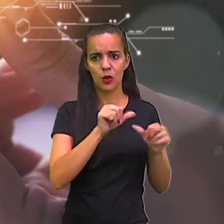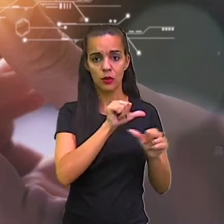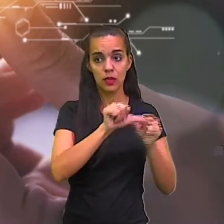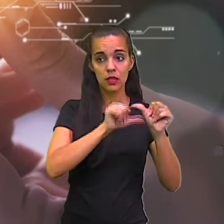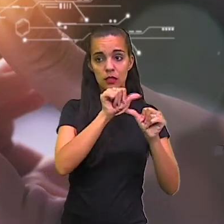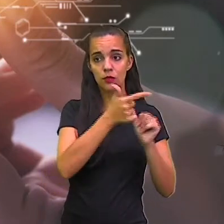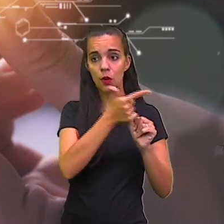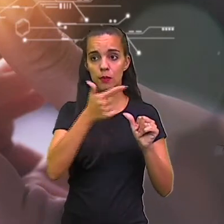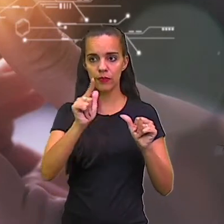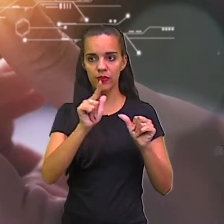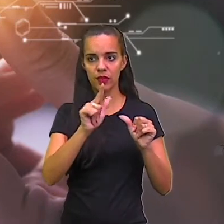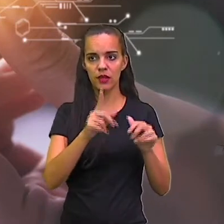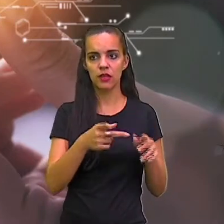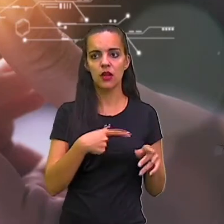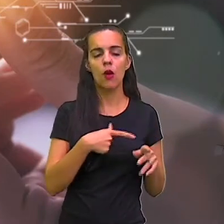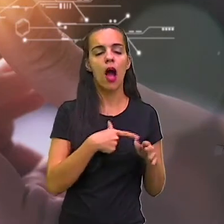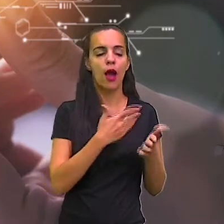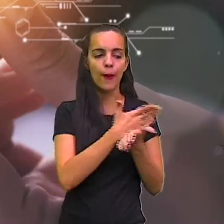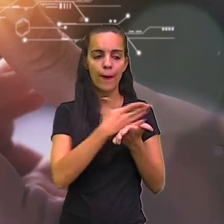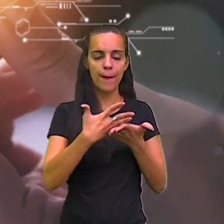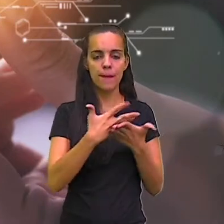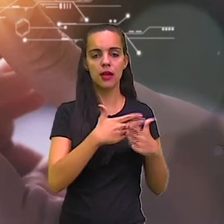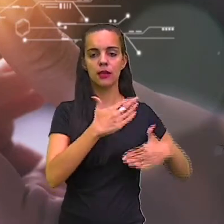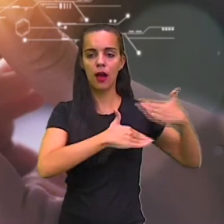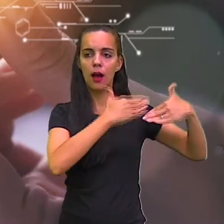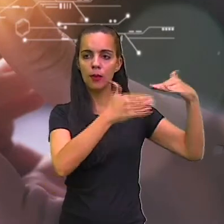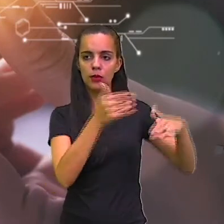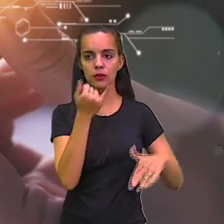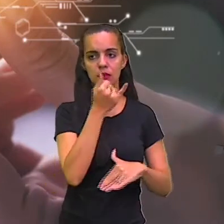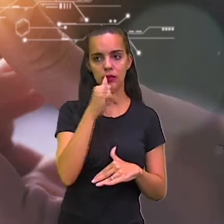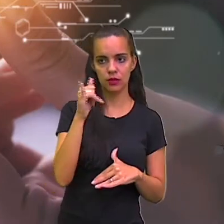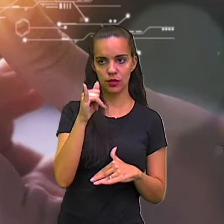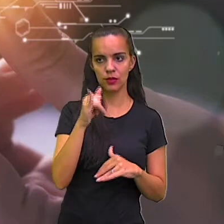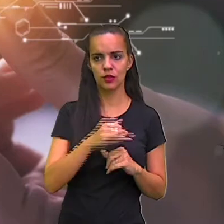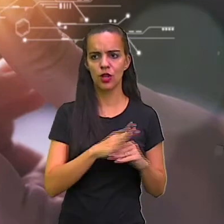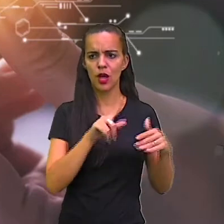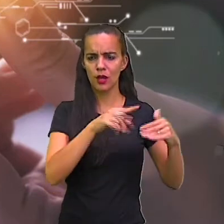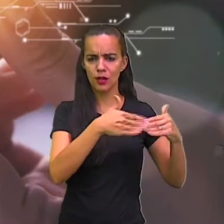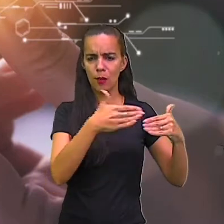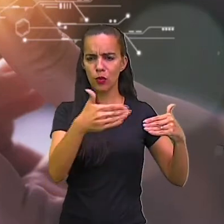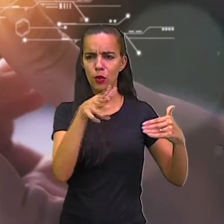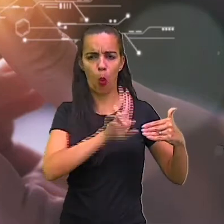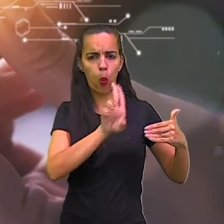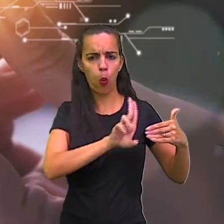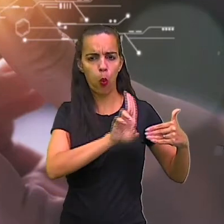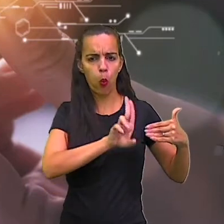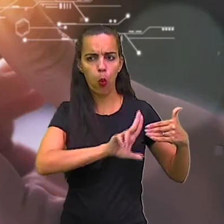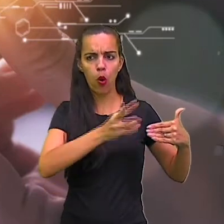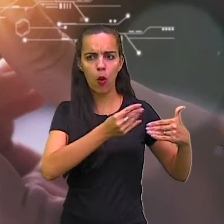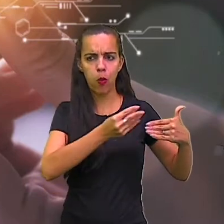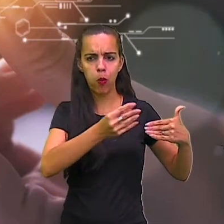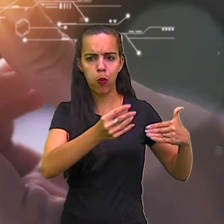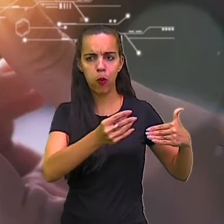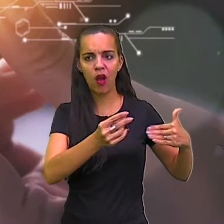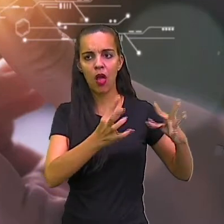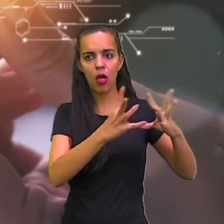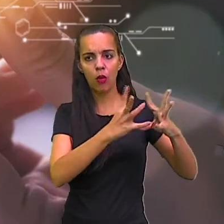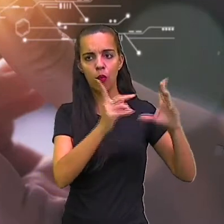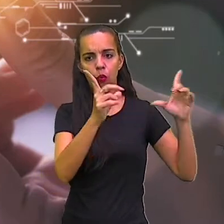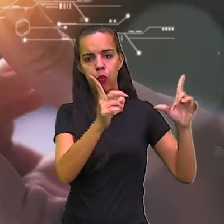outras ocorre a produção da energia elétrica após um tempo de uso pilhas e as baterias